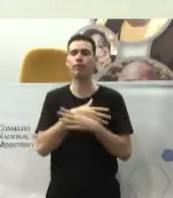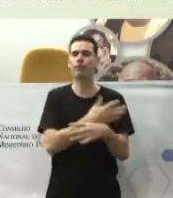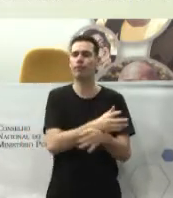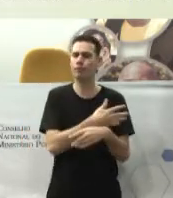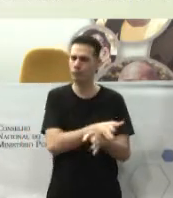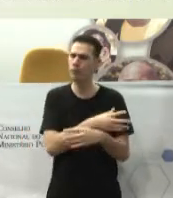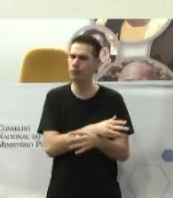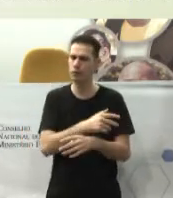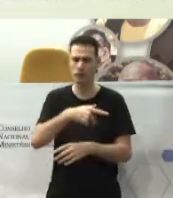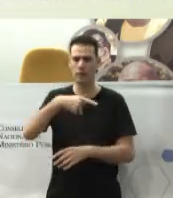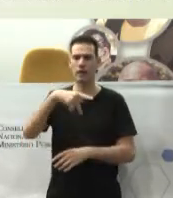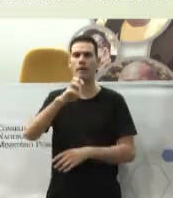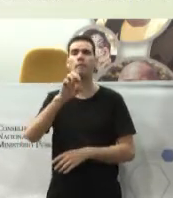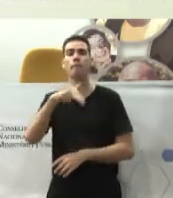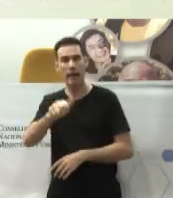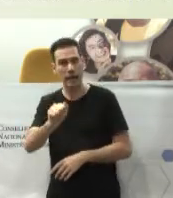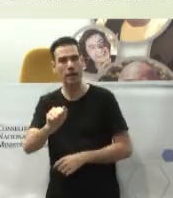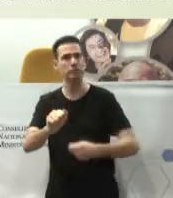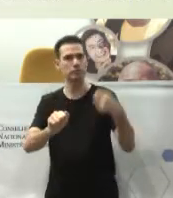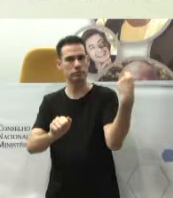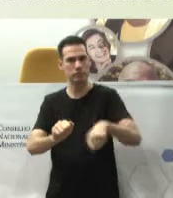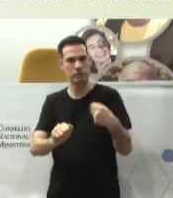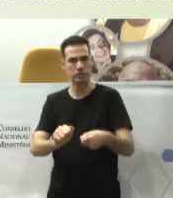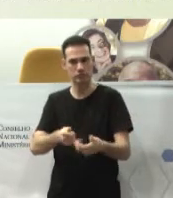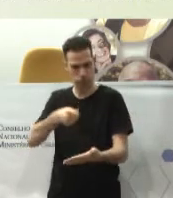vez, muito importante, é preciso